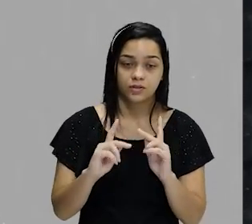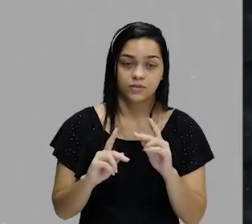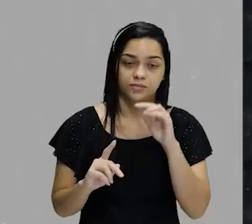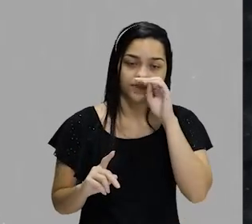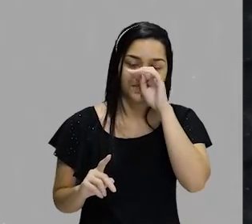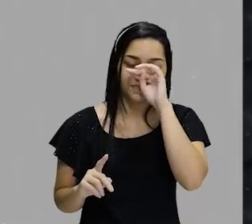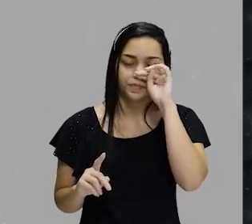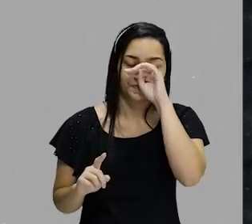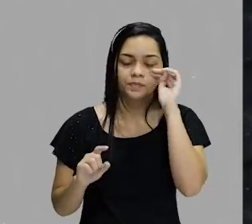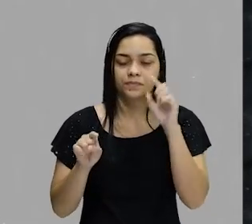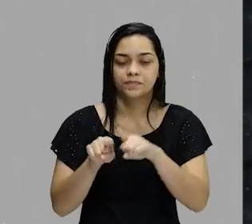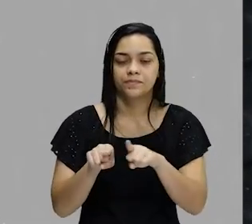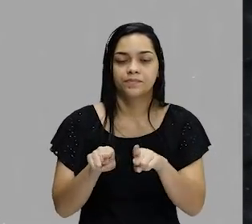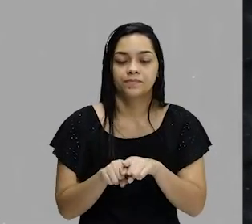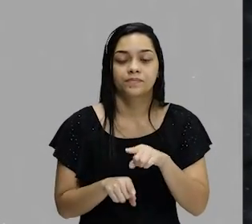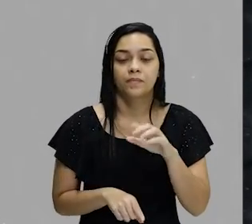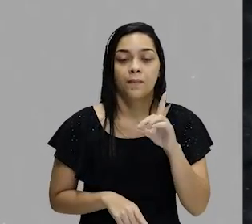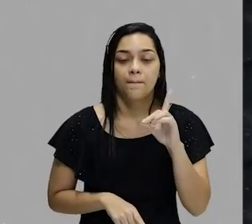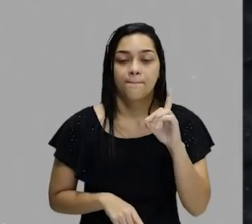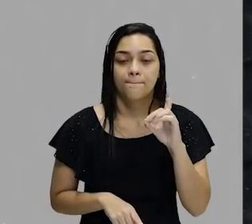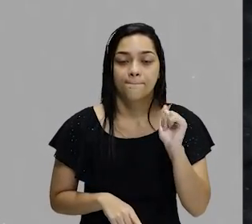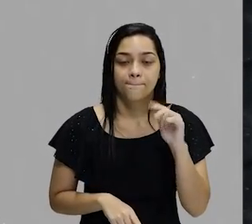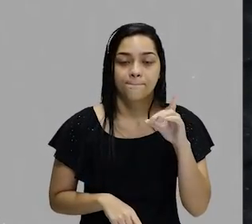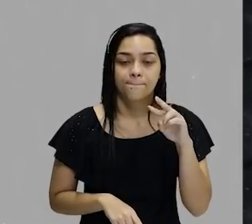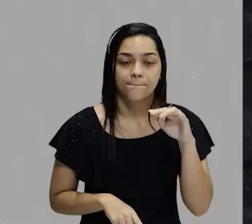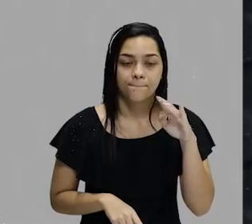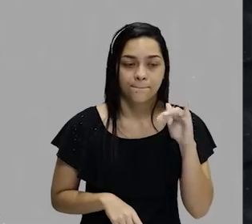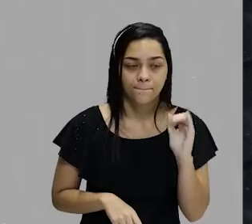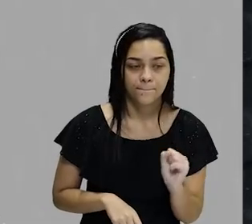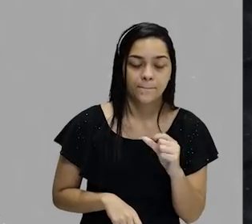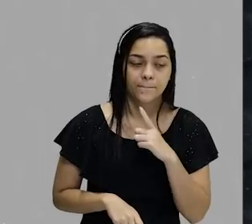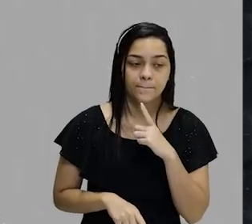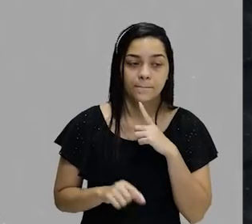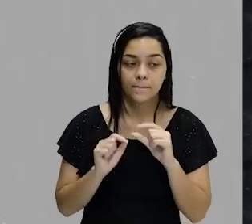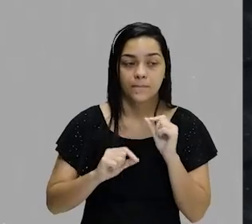As conjunções subordinativas adverbiais, nós vamos ver